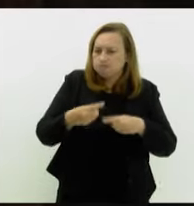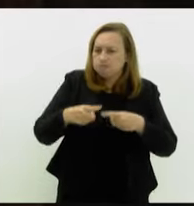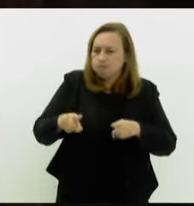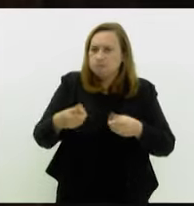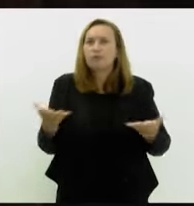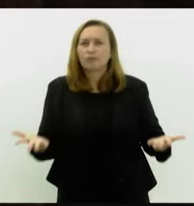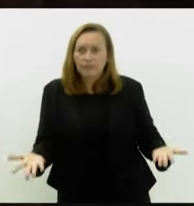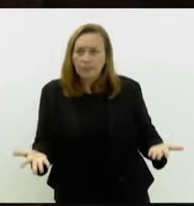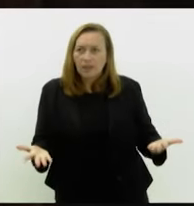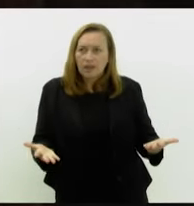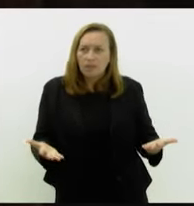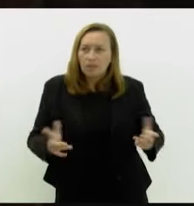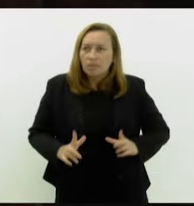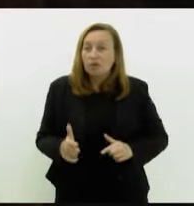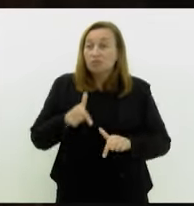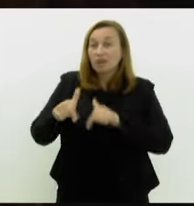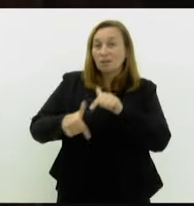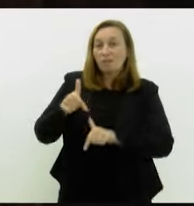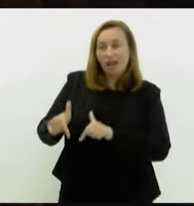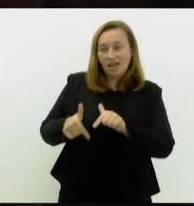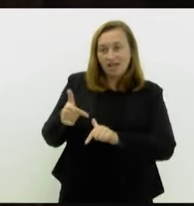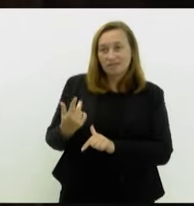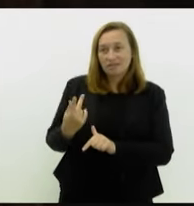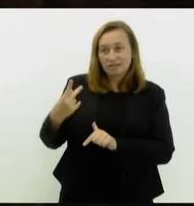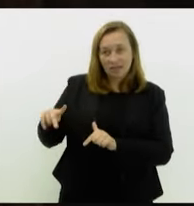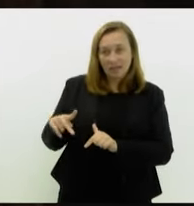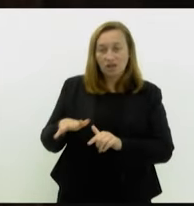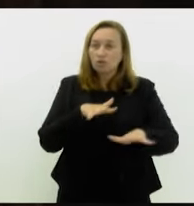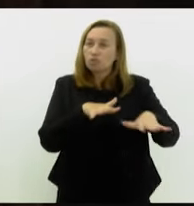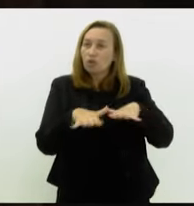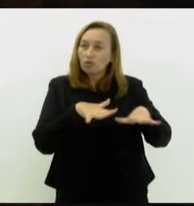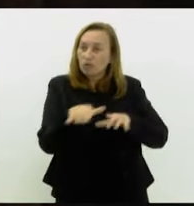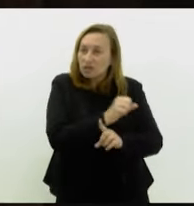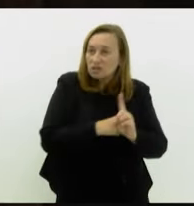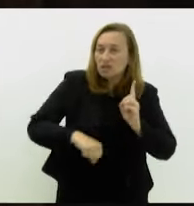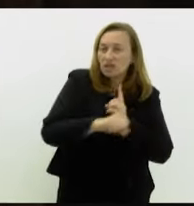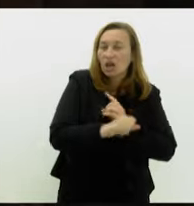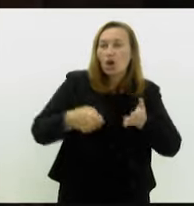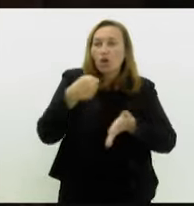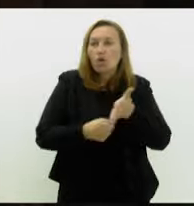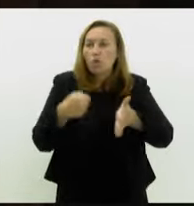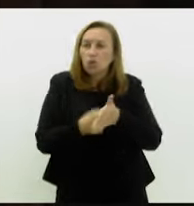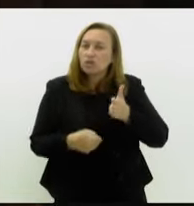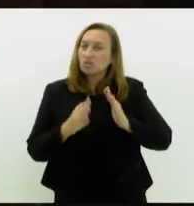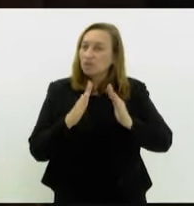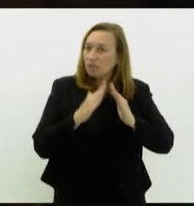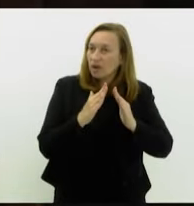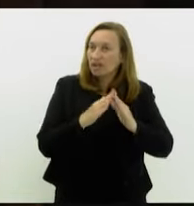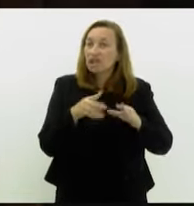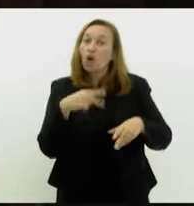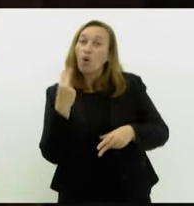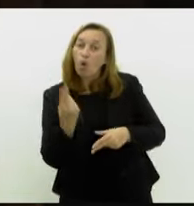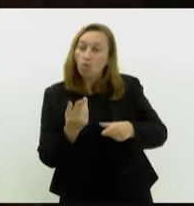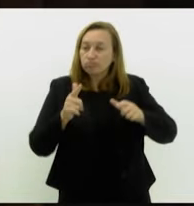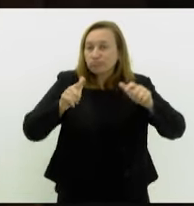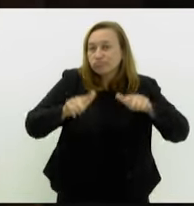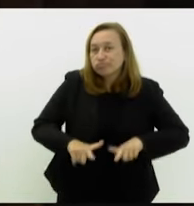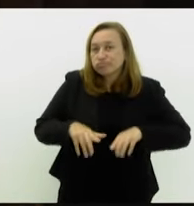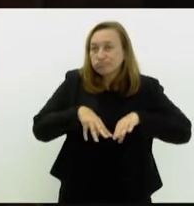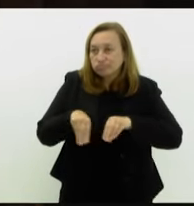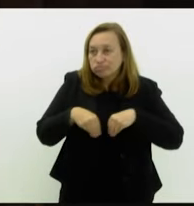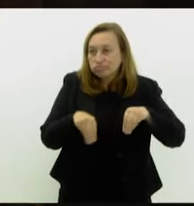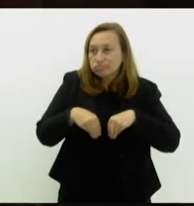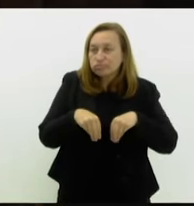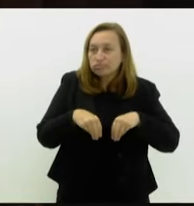perseguição pela atuação que é feita seja nos movimentos sociais de luta por moradia por terra e a gente pode